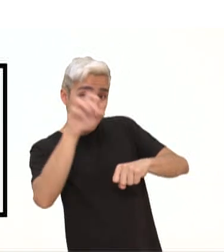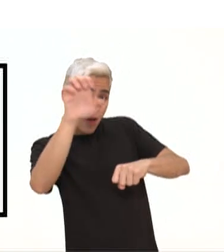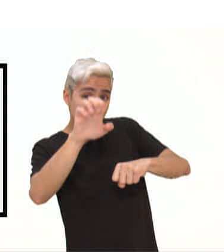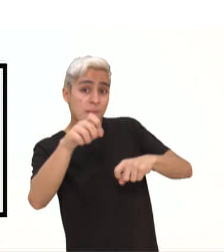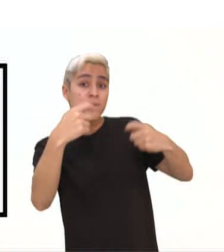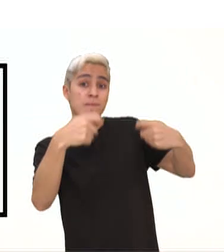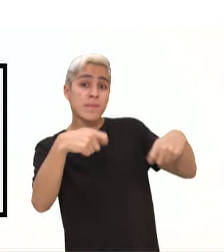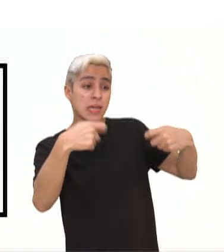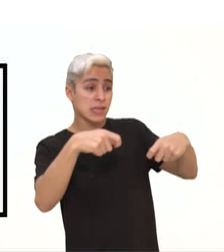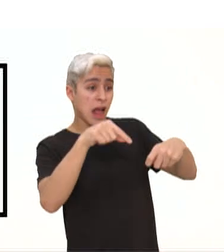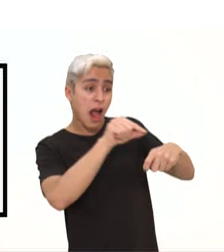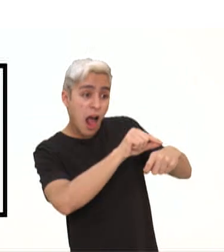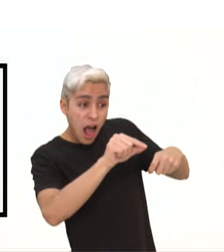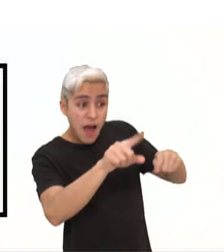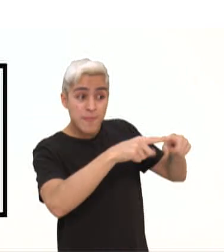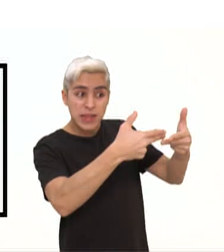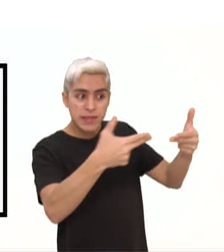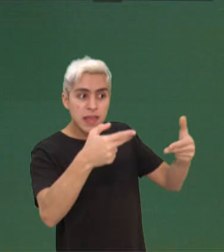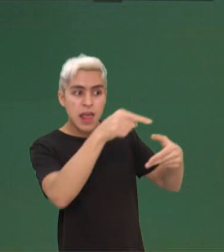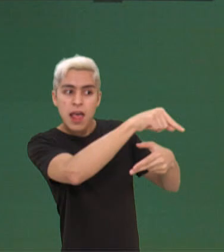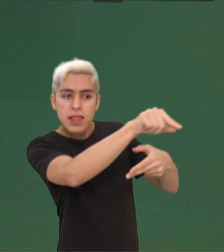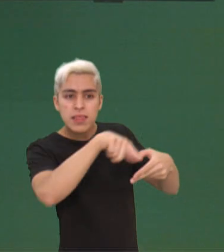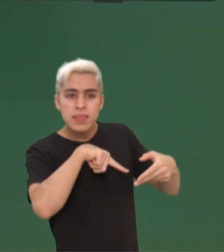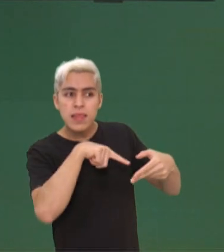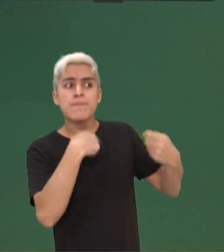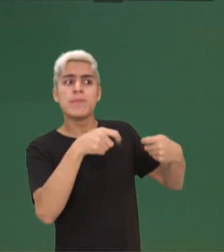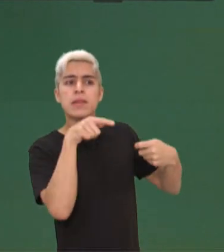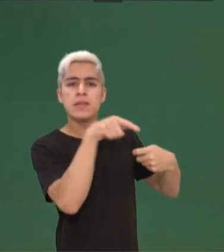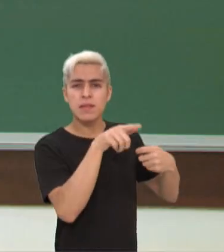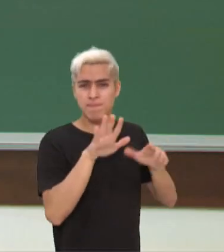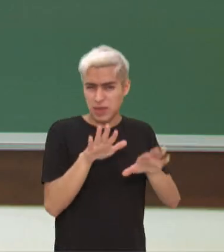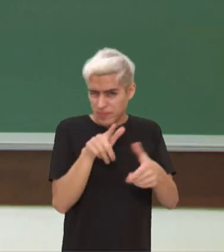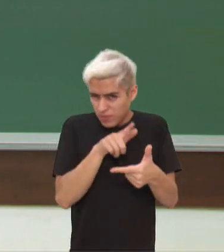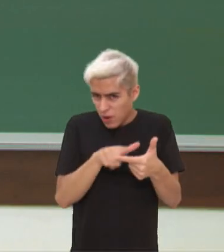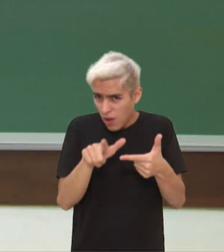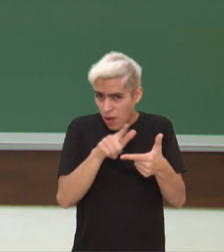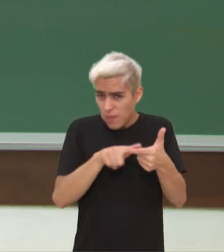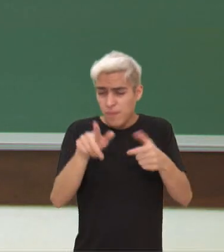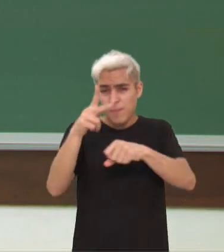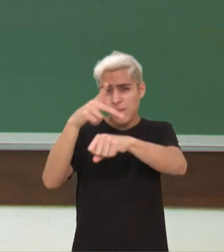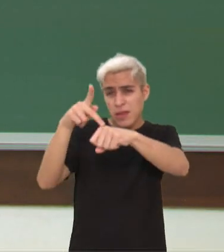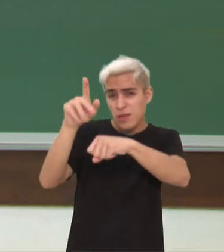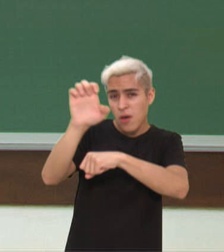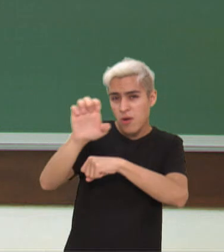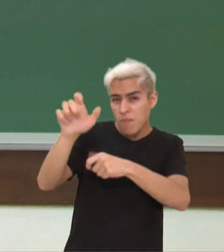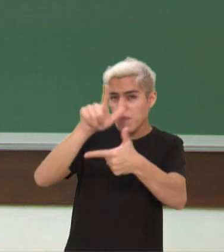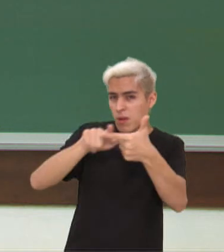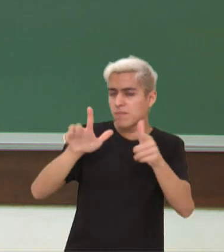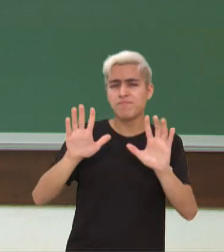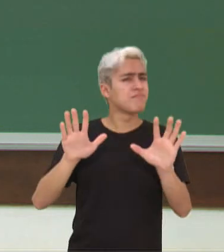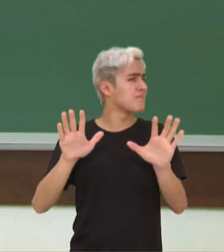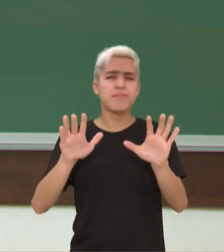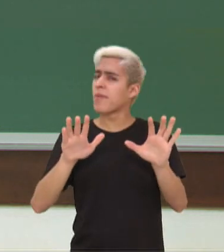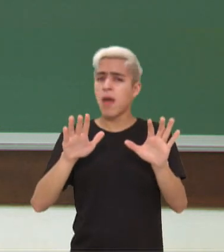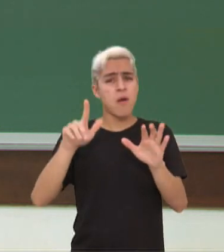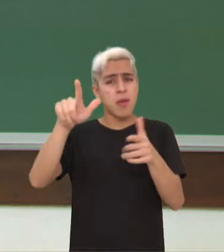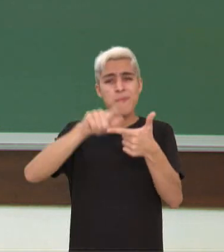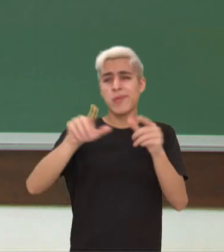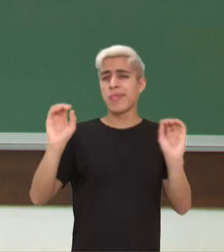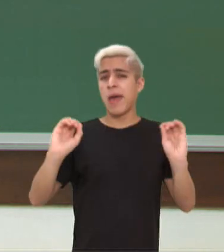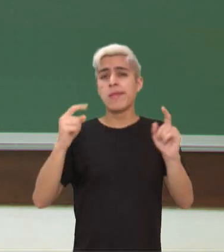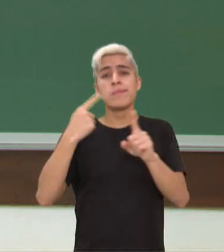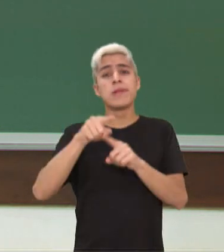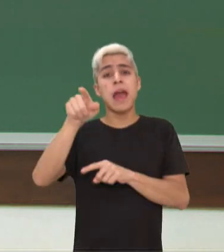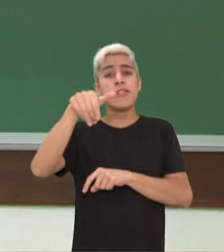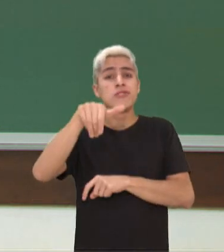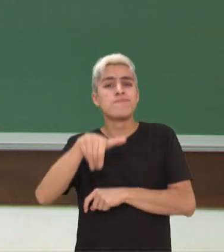relação à matéria-prima de outros países de outras partes do mundo. Mas isso foi um problema para os países europeus? Na verdade, não. Por quê? Porque eles